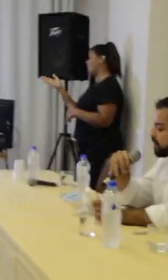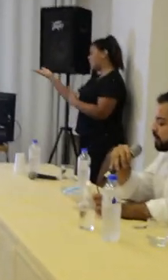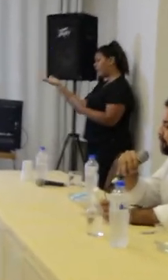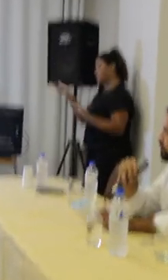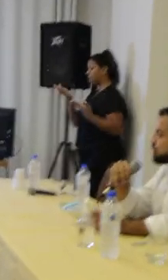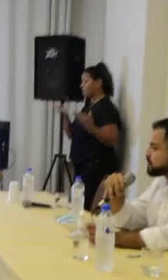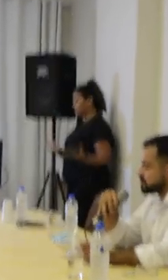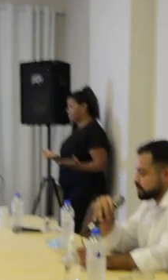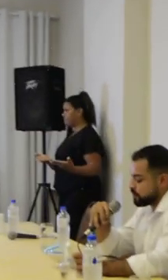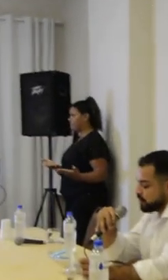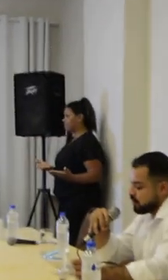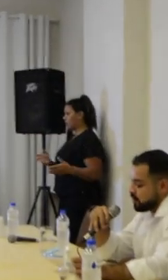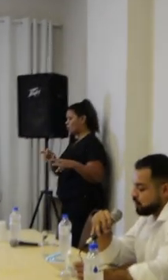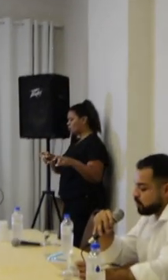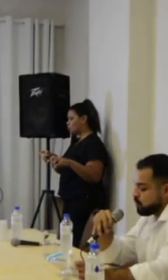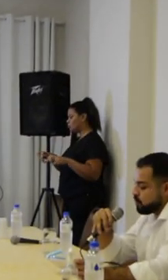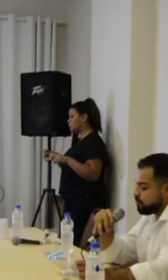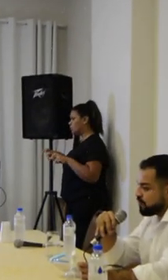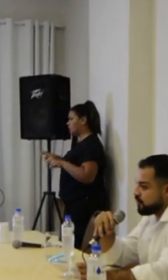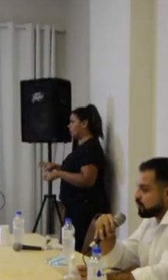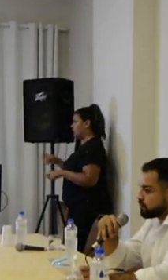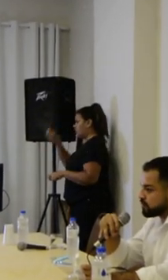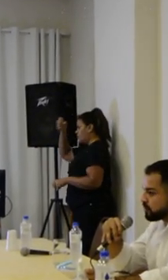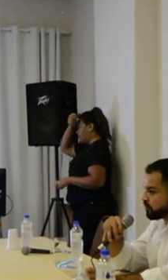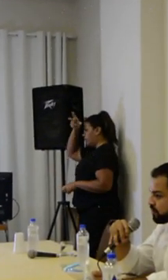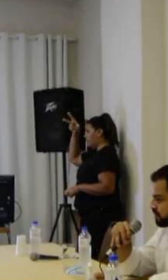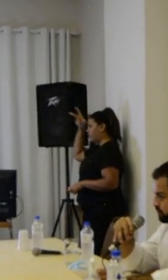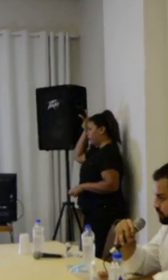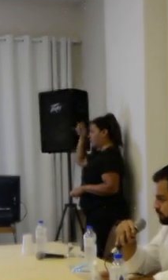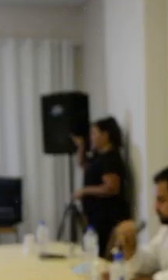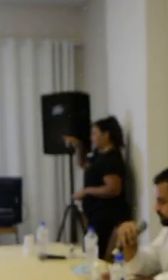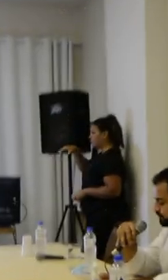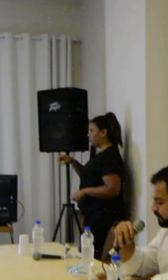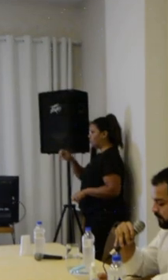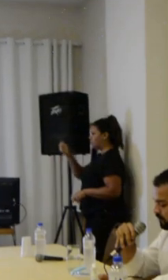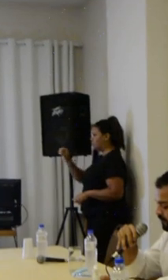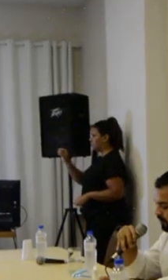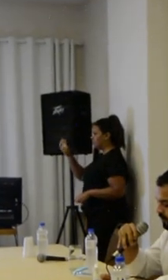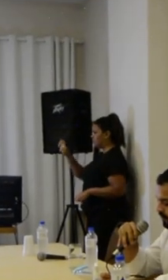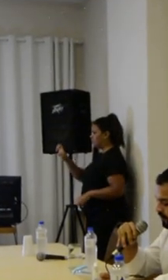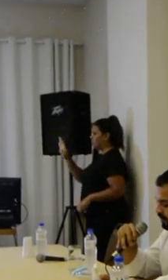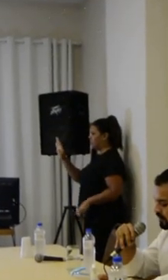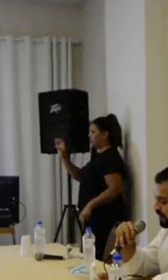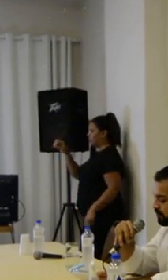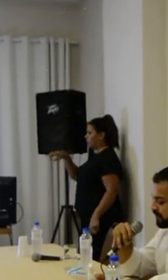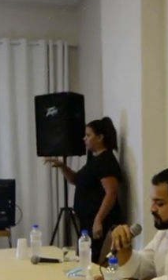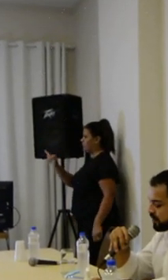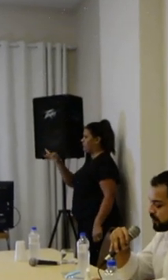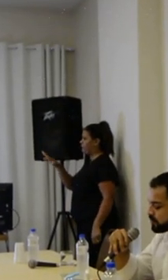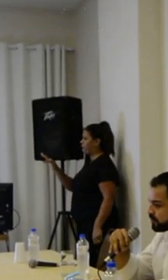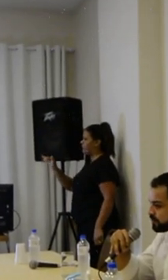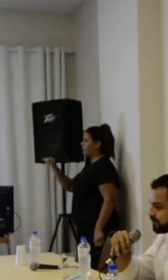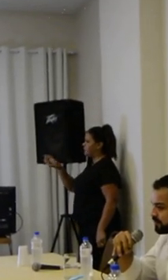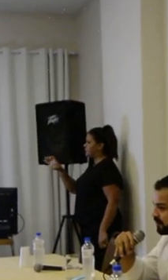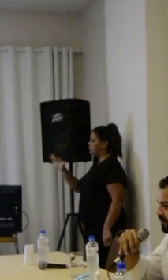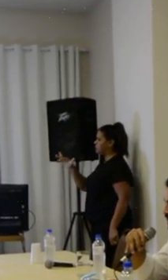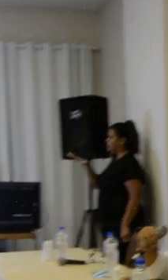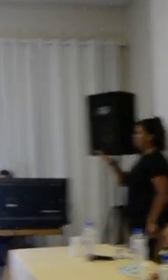Convidar para a mesa o prefeito José Bonifácio, que está aqui